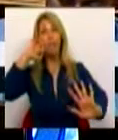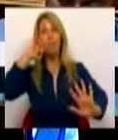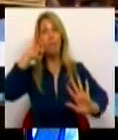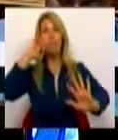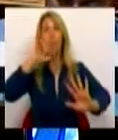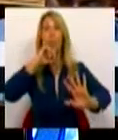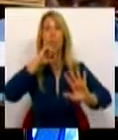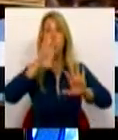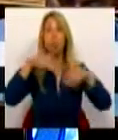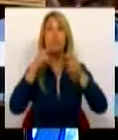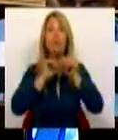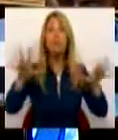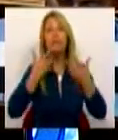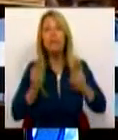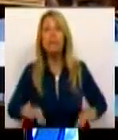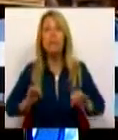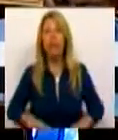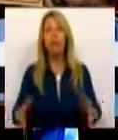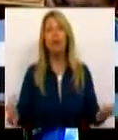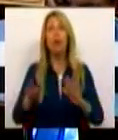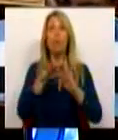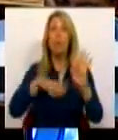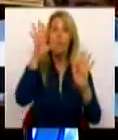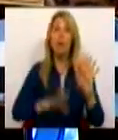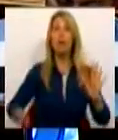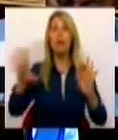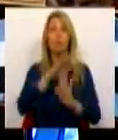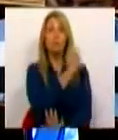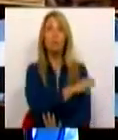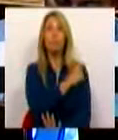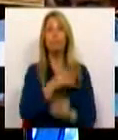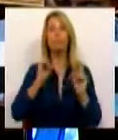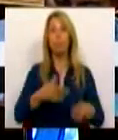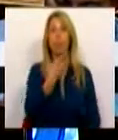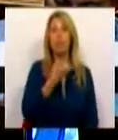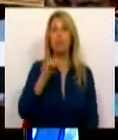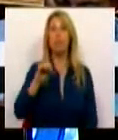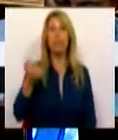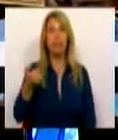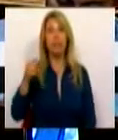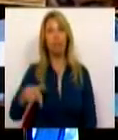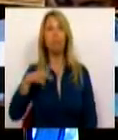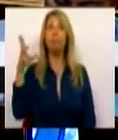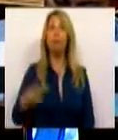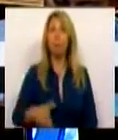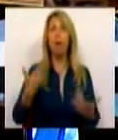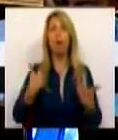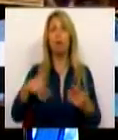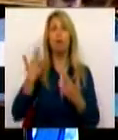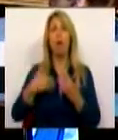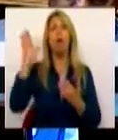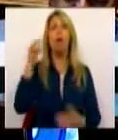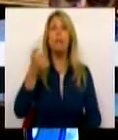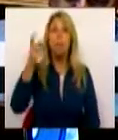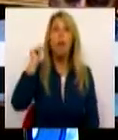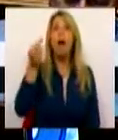O Programa Nacional de Vacinação, implementado em Portugal em 1965, tem ao longo destas 5 décadas representado um